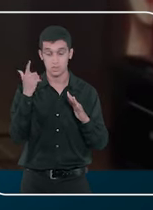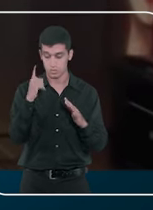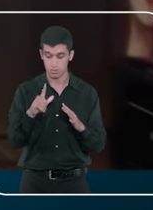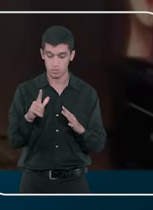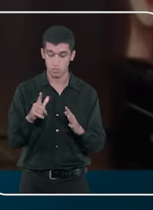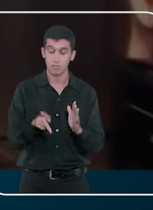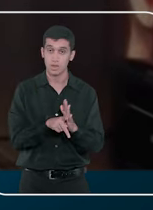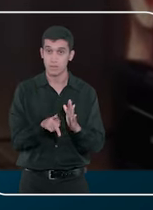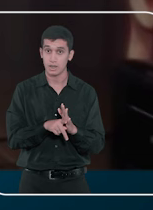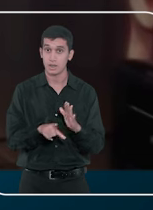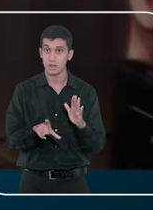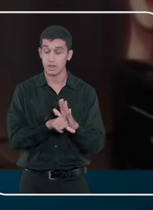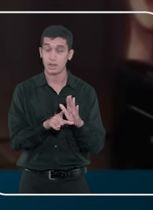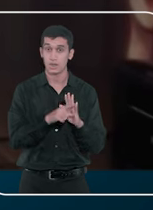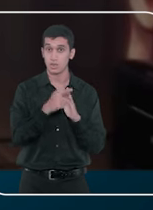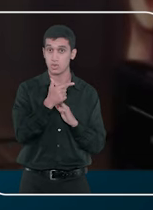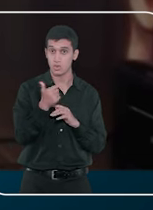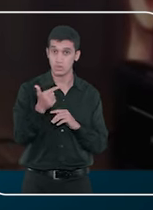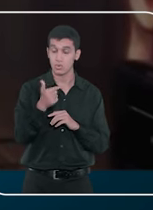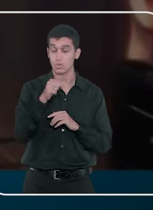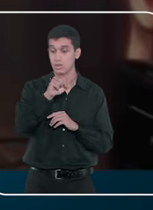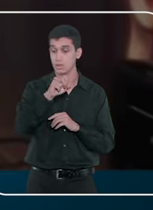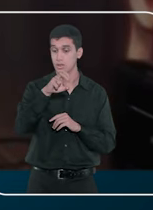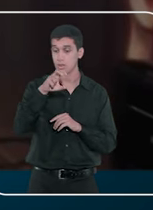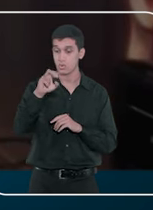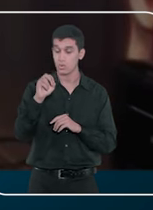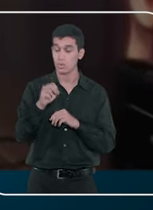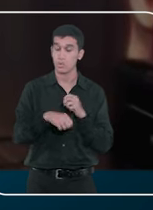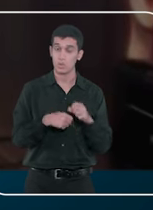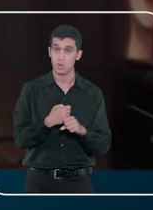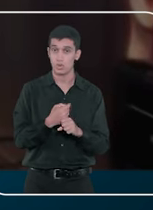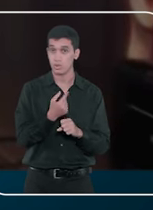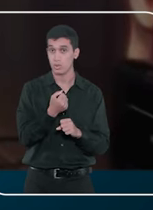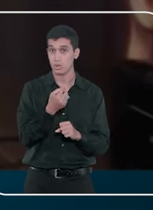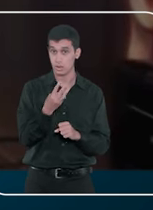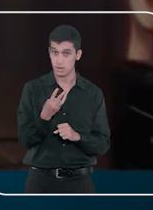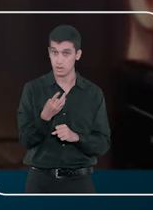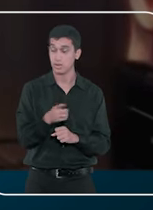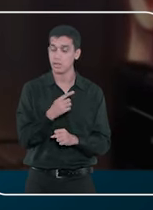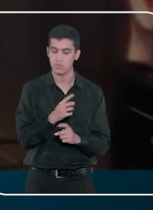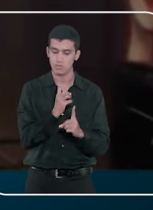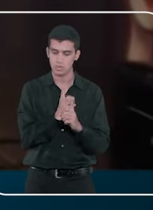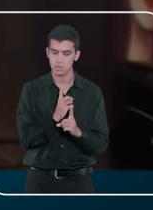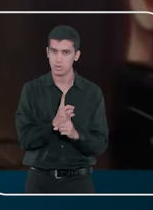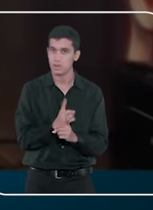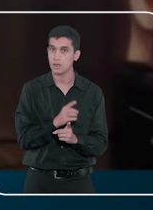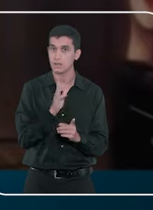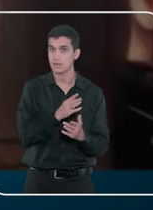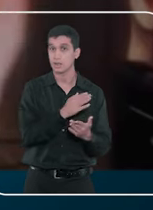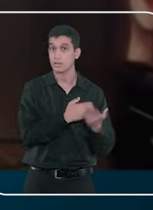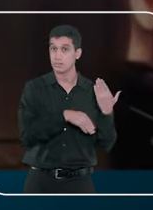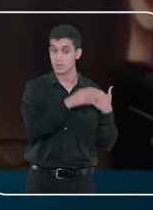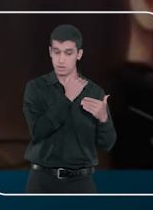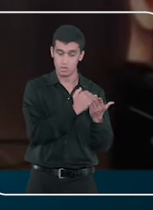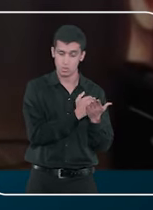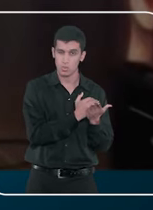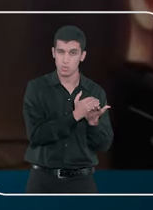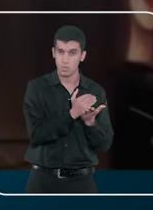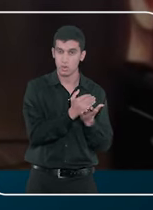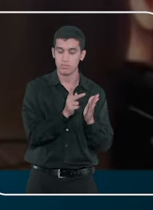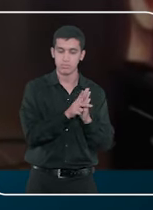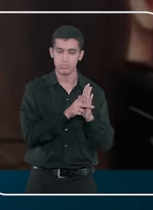para a Lei 12.850 de 2013, nós vamos encontrar já naquele momento inicial